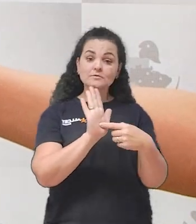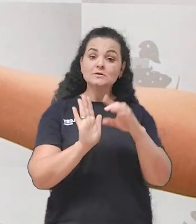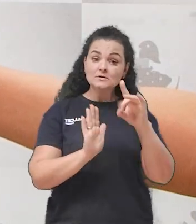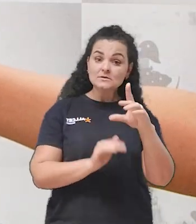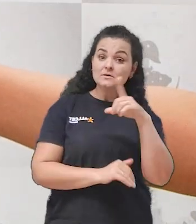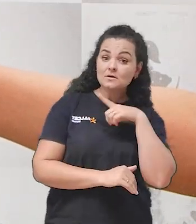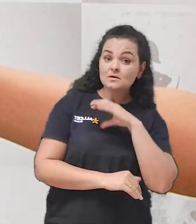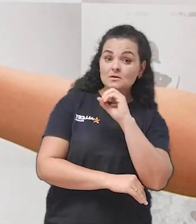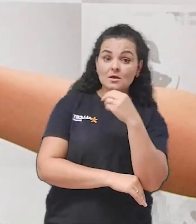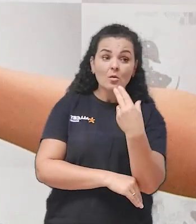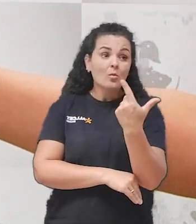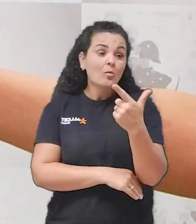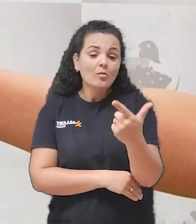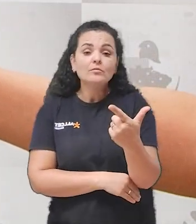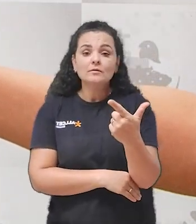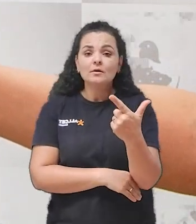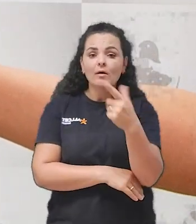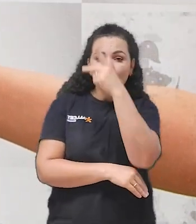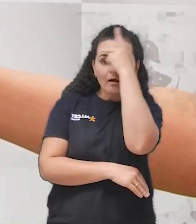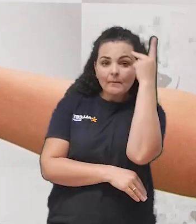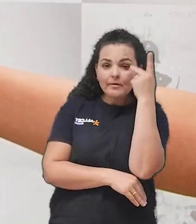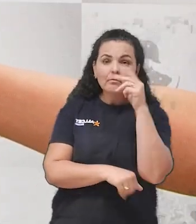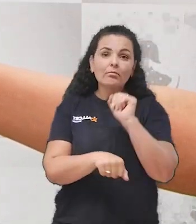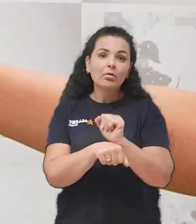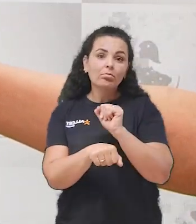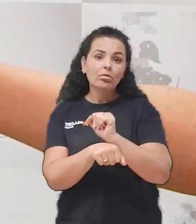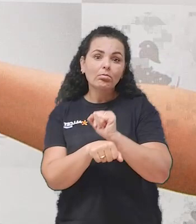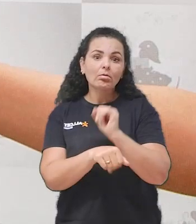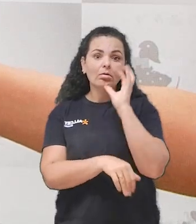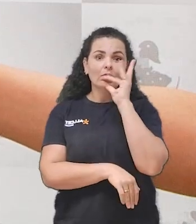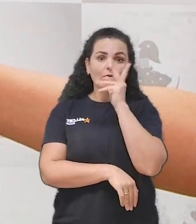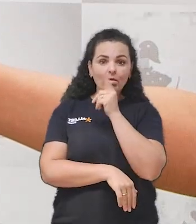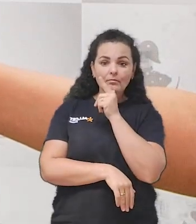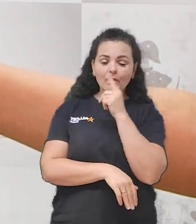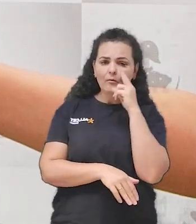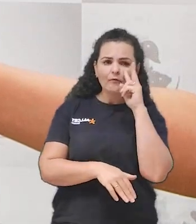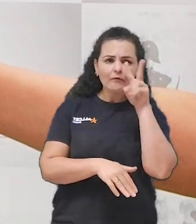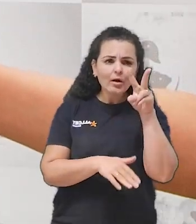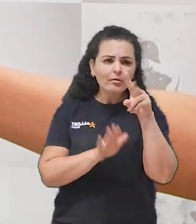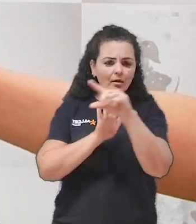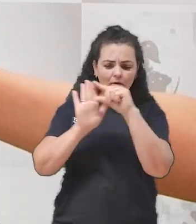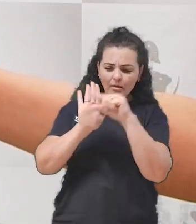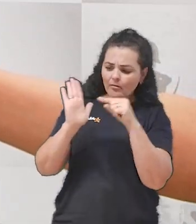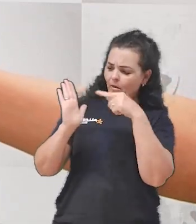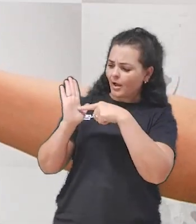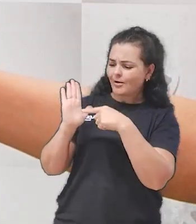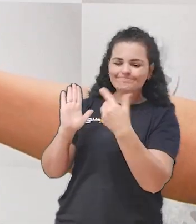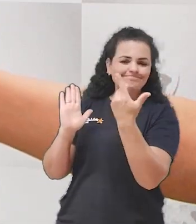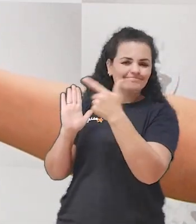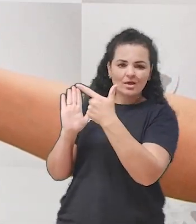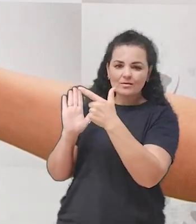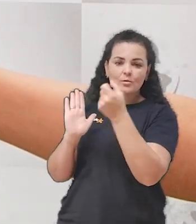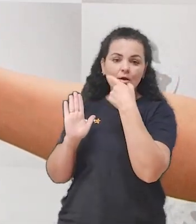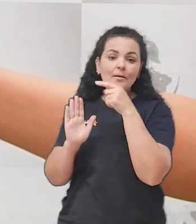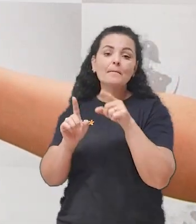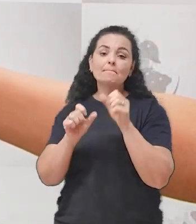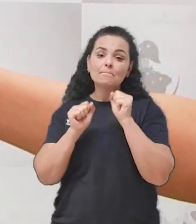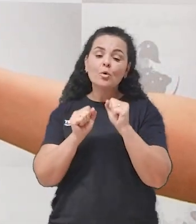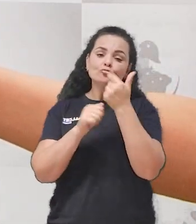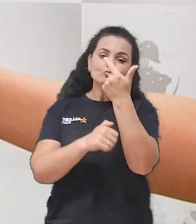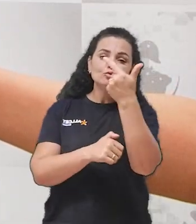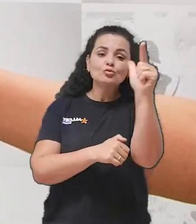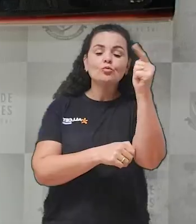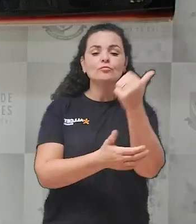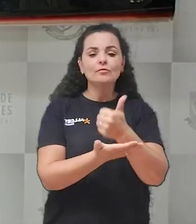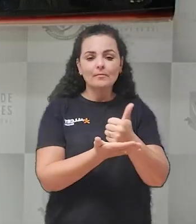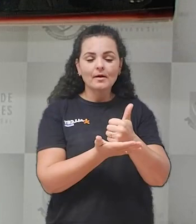se tenha uma otimização do tempo do munícipe que ele já Olhe na lista ó tá em falta ele já vai até para uma outra unidade e procurar